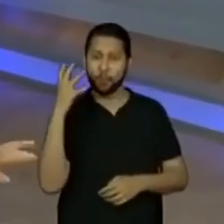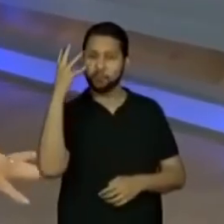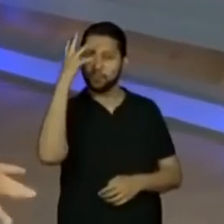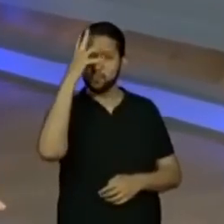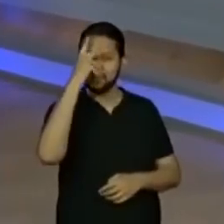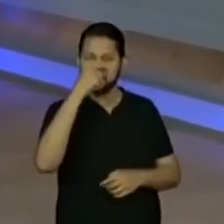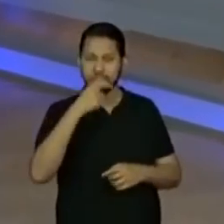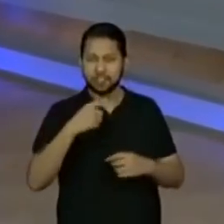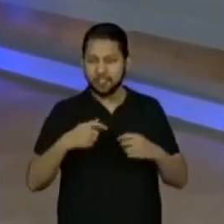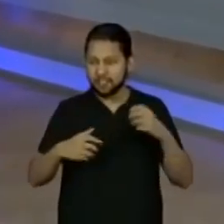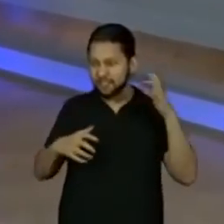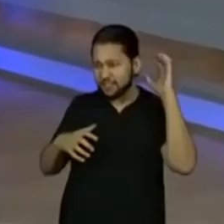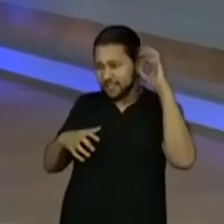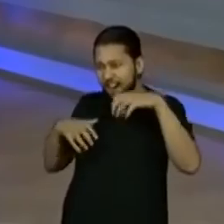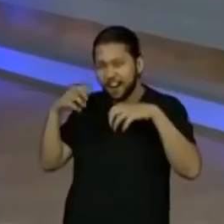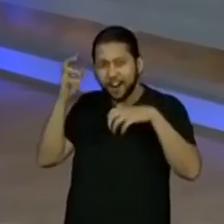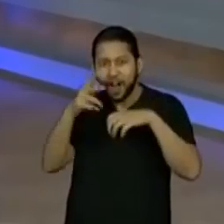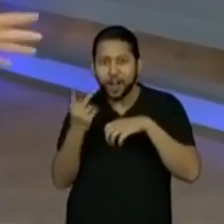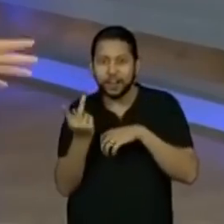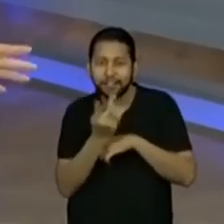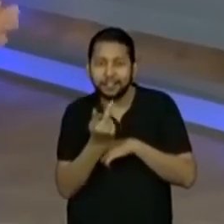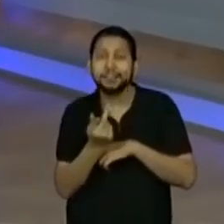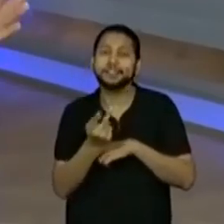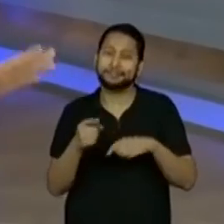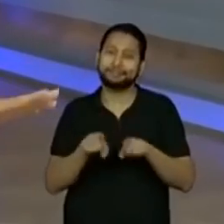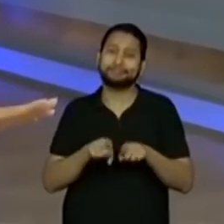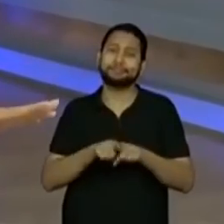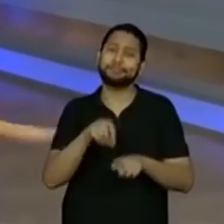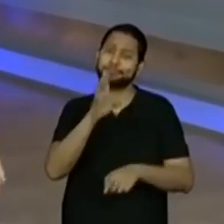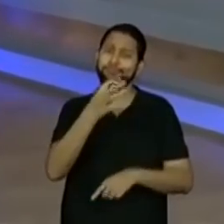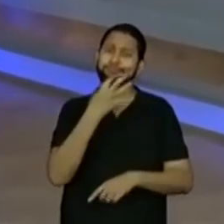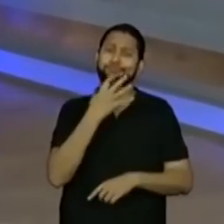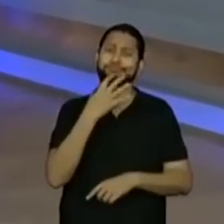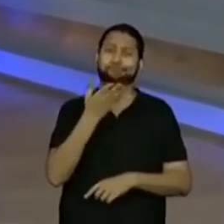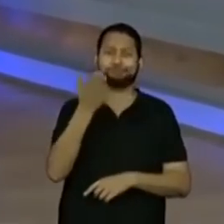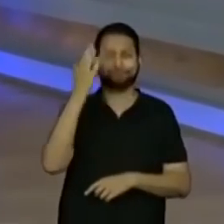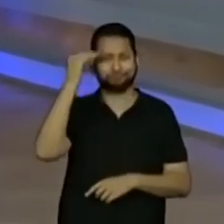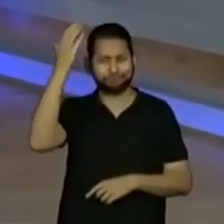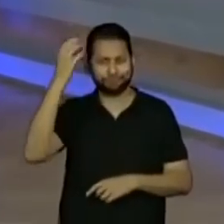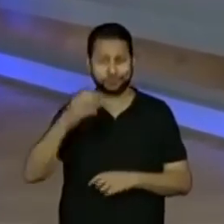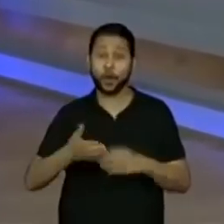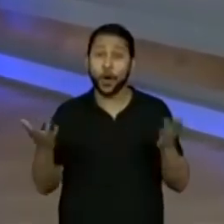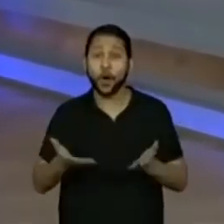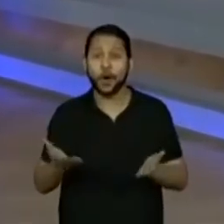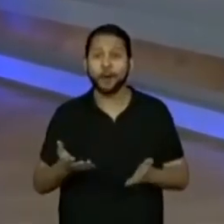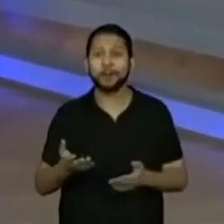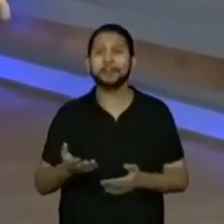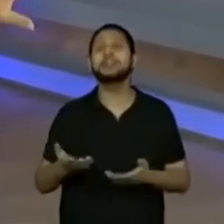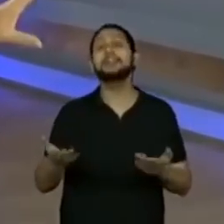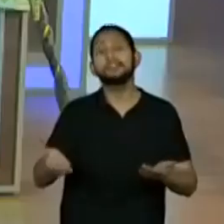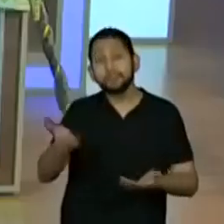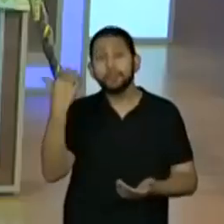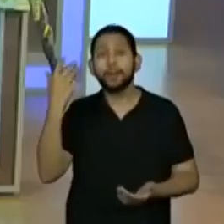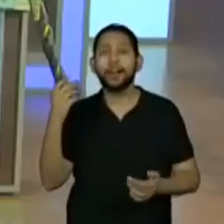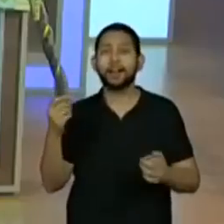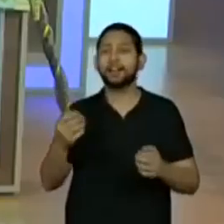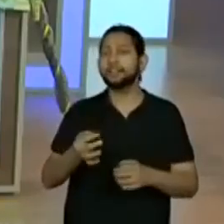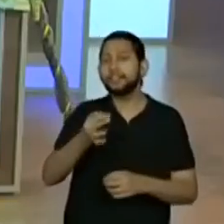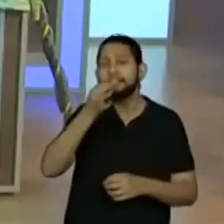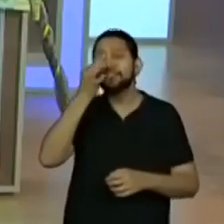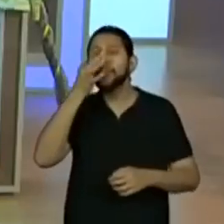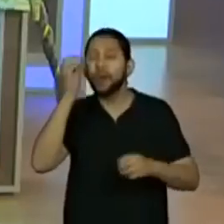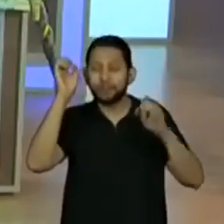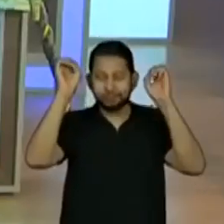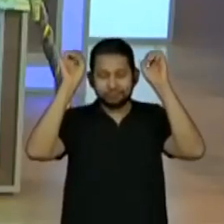que poucas pessoas conhecem. Vamos então para a nossa aventura? Vou começar. Cada flor que